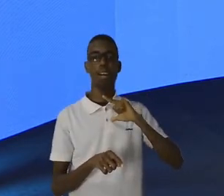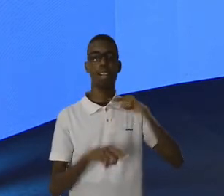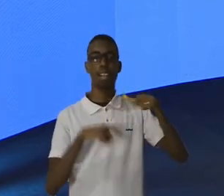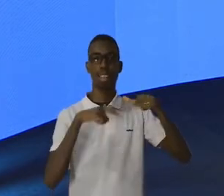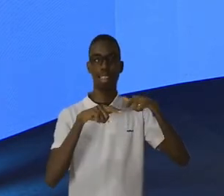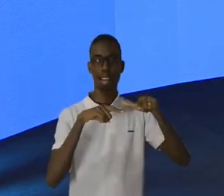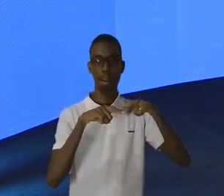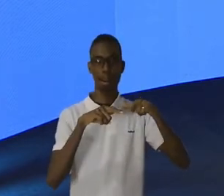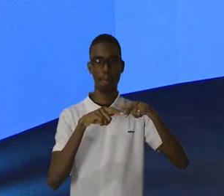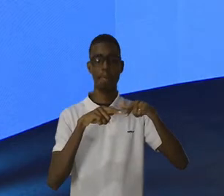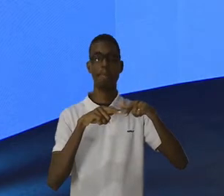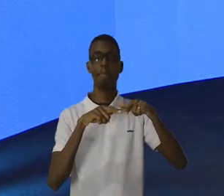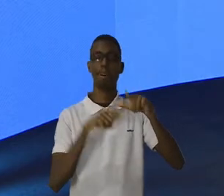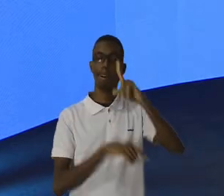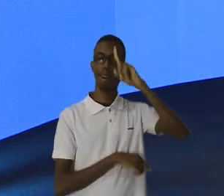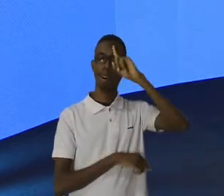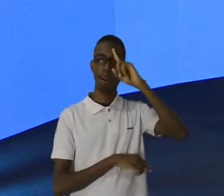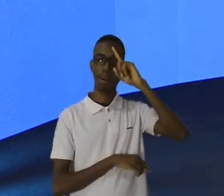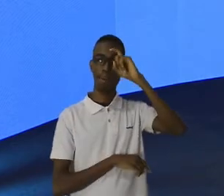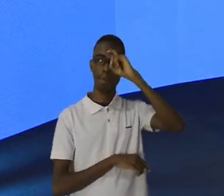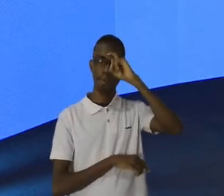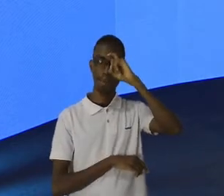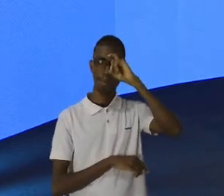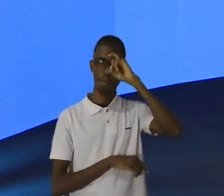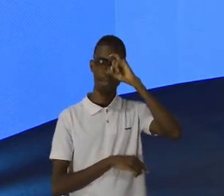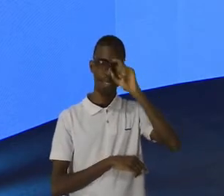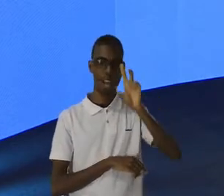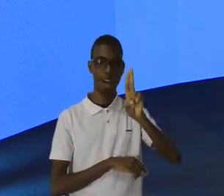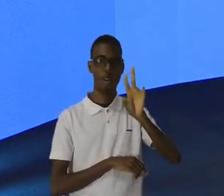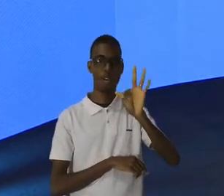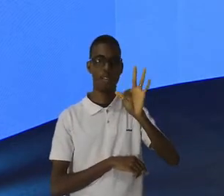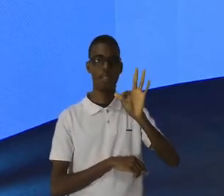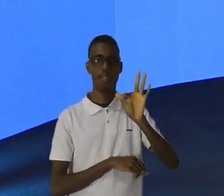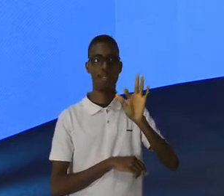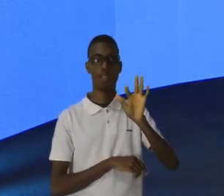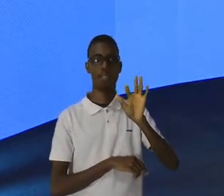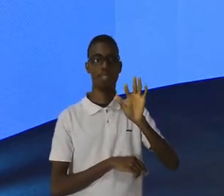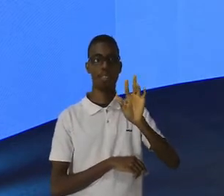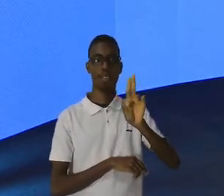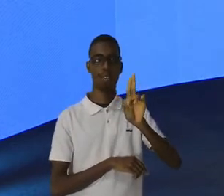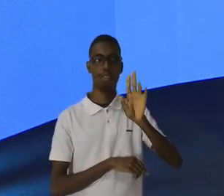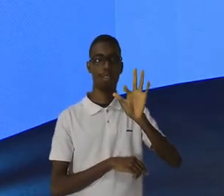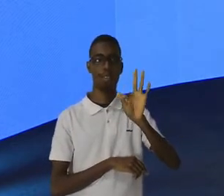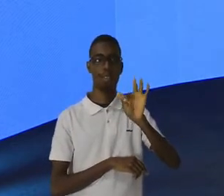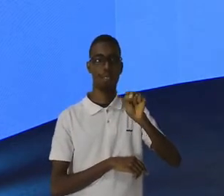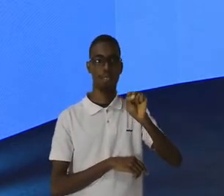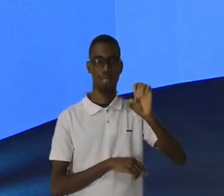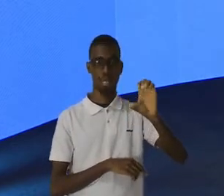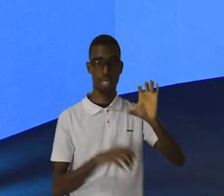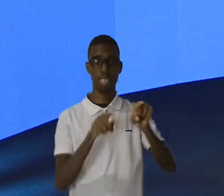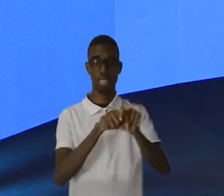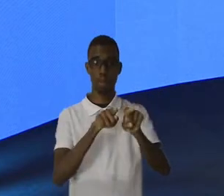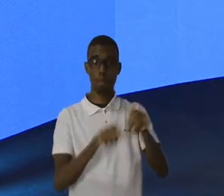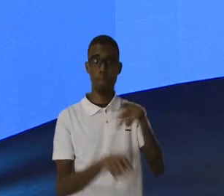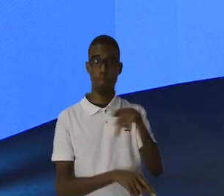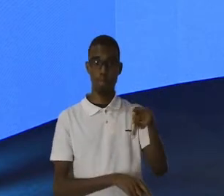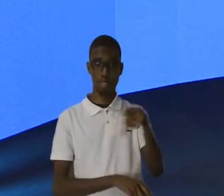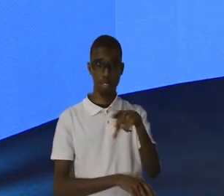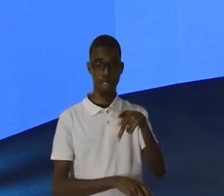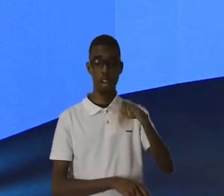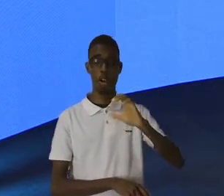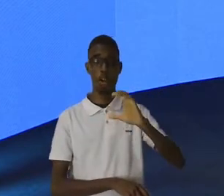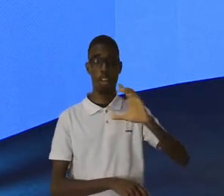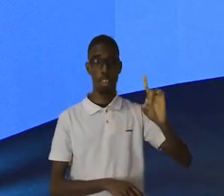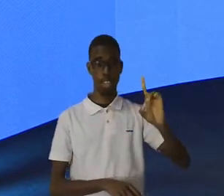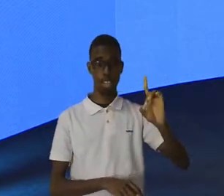Multidisciplinar da UFSC, professora da Faculdade de Medicina, Unisul, coordenadora do Núcleo de